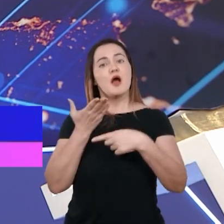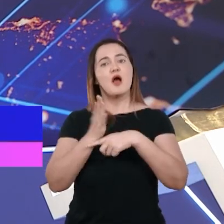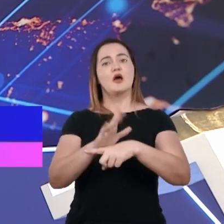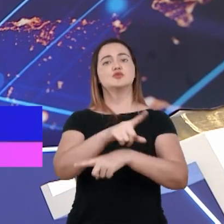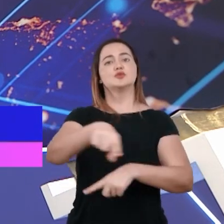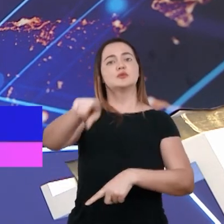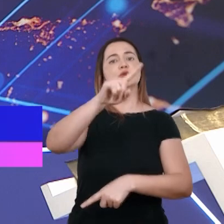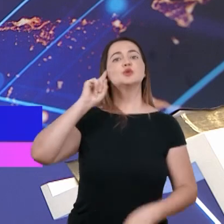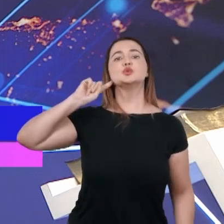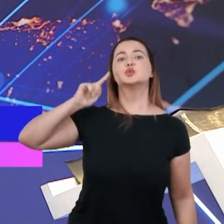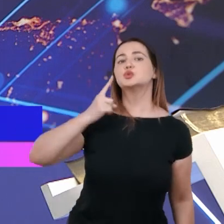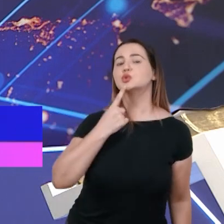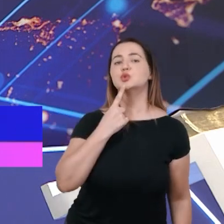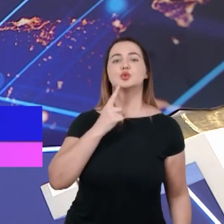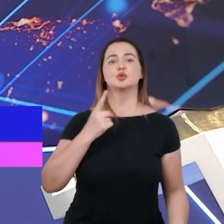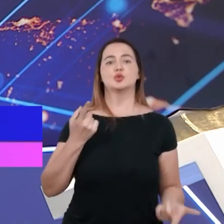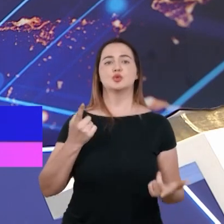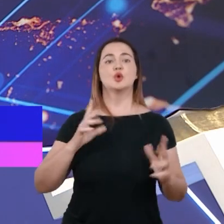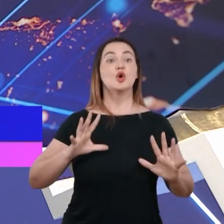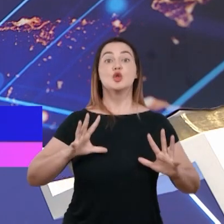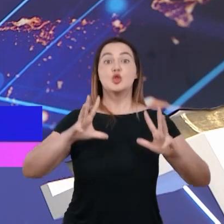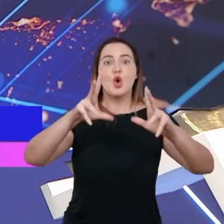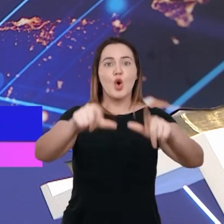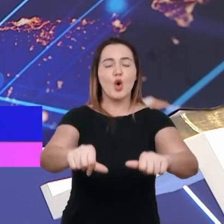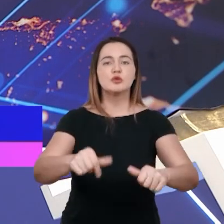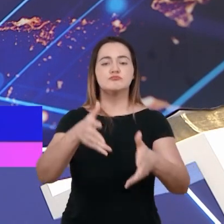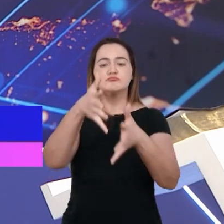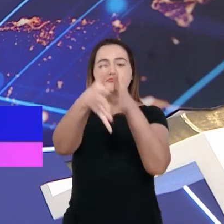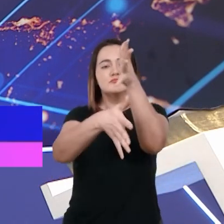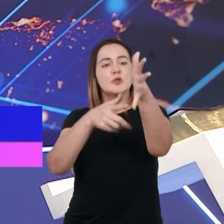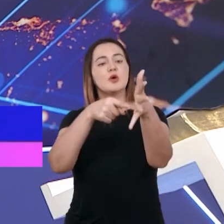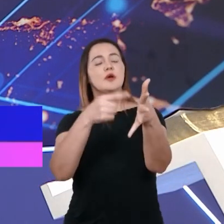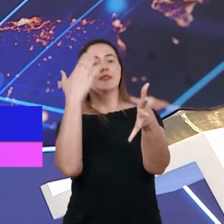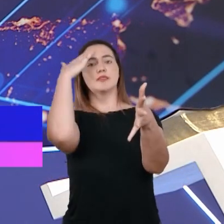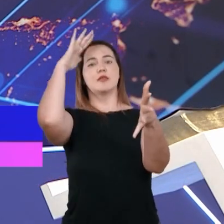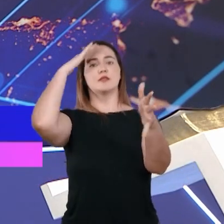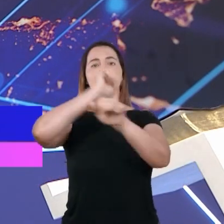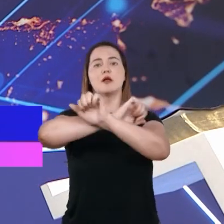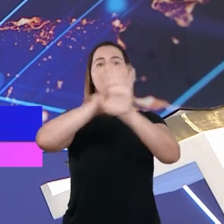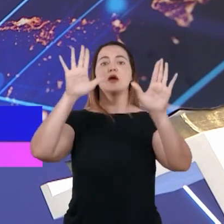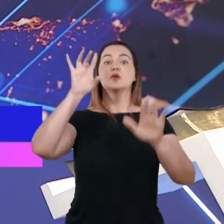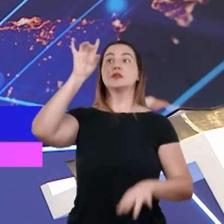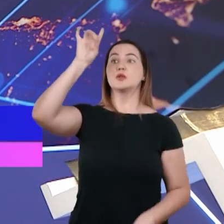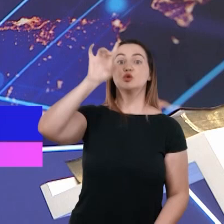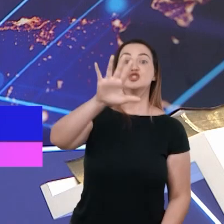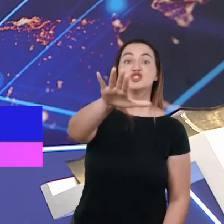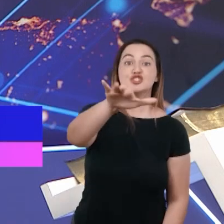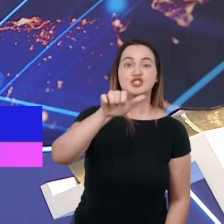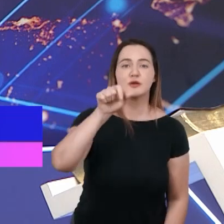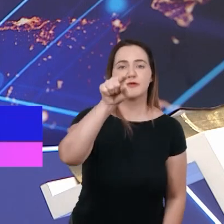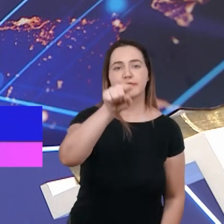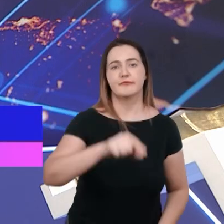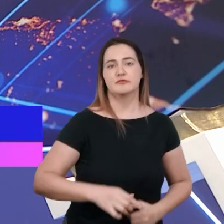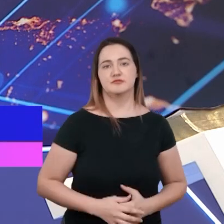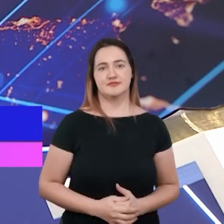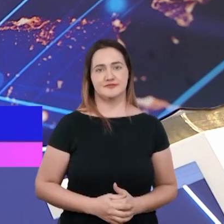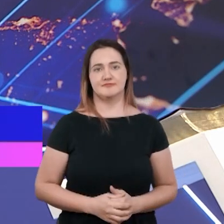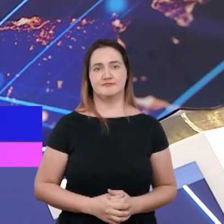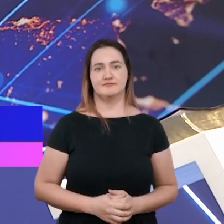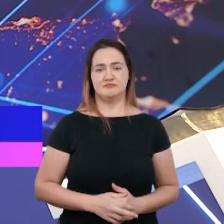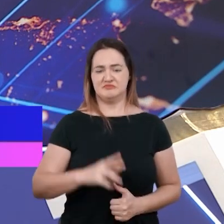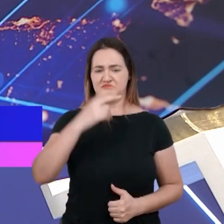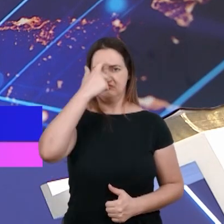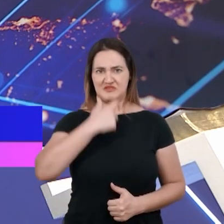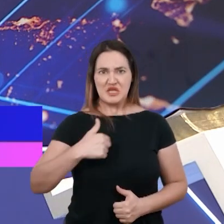aqui nesse momento, foi porque Deus marcou esse encontro. Deus estabeleceu na agenda dele esse momento para chegar